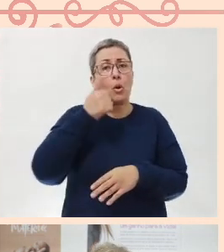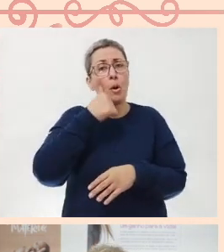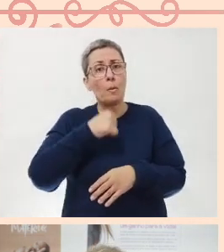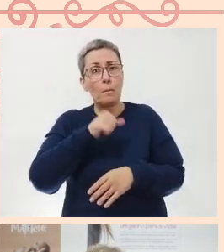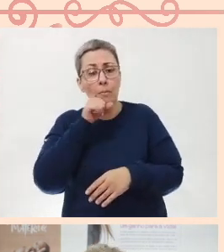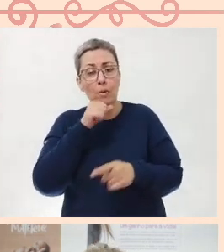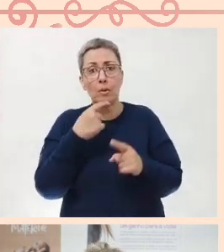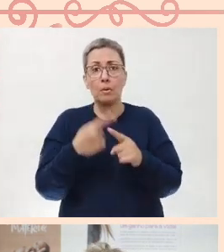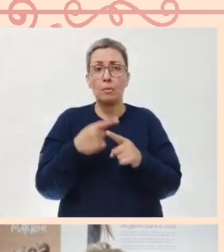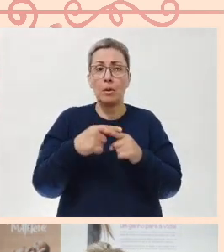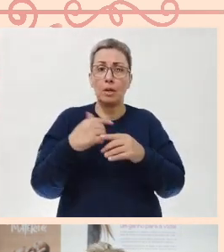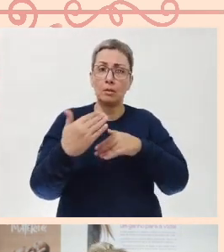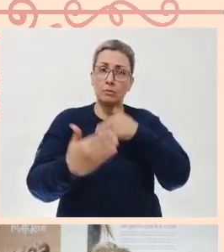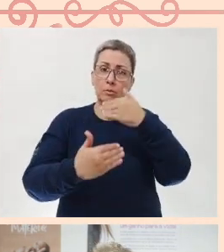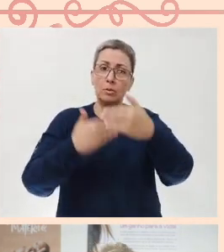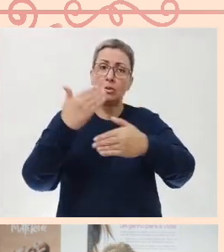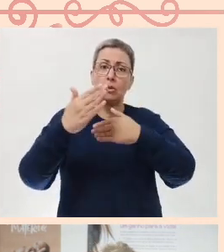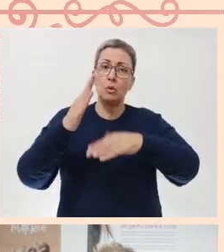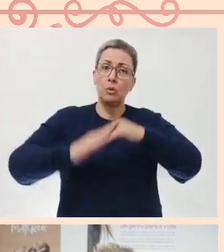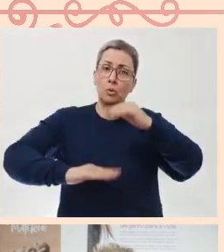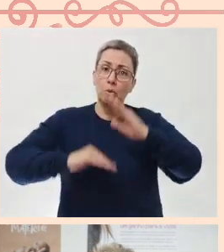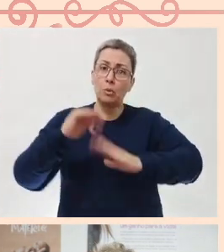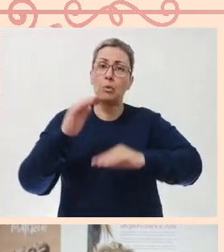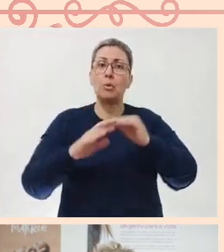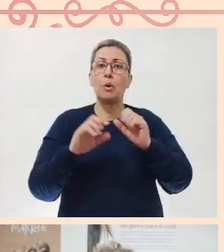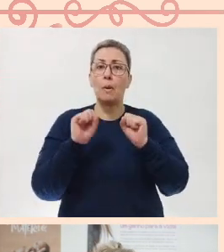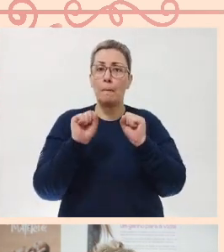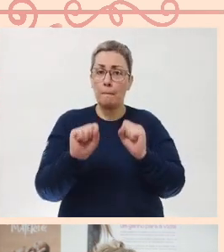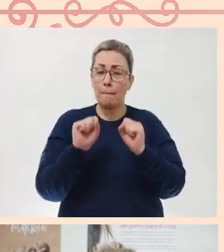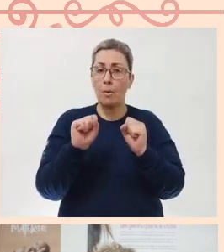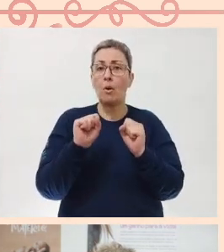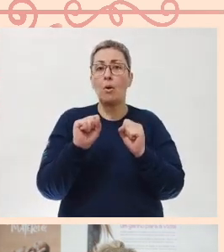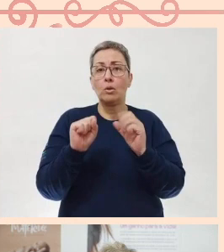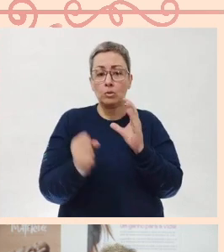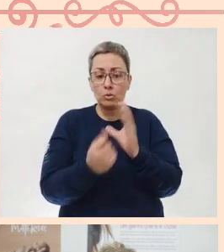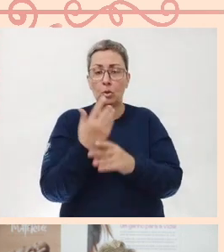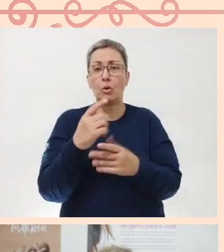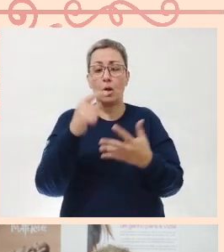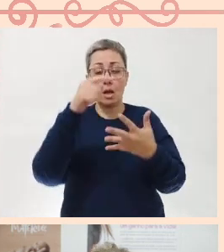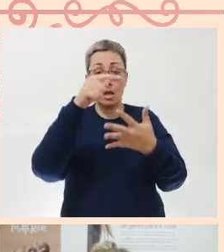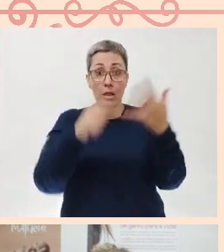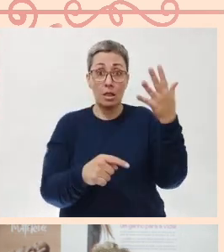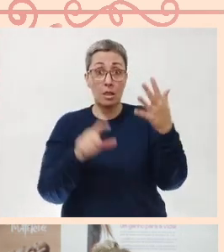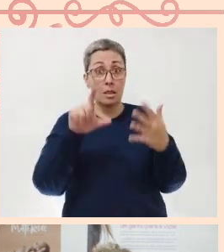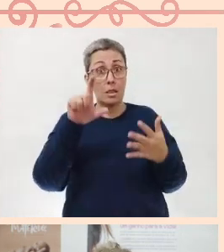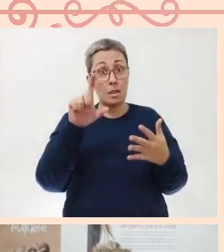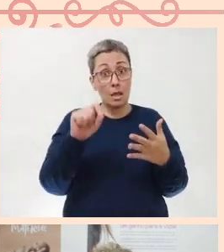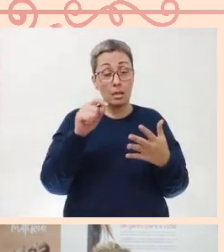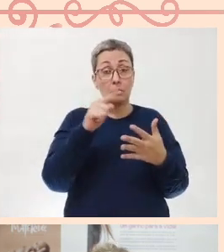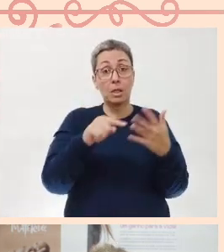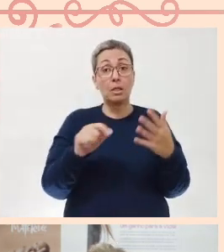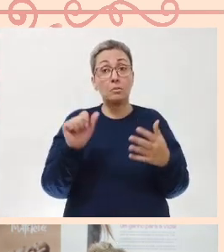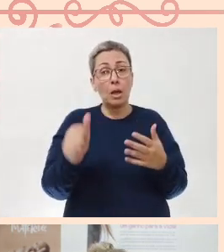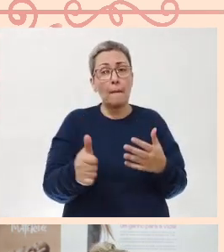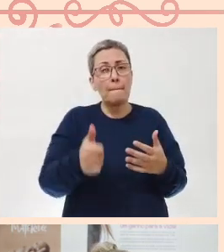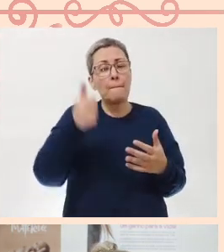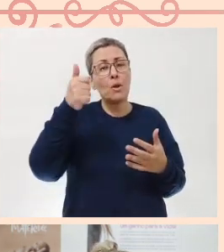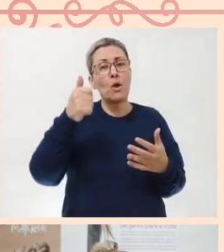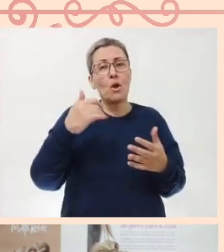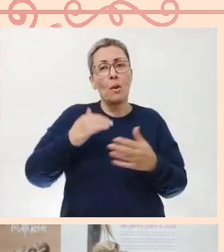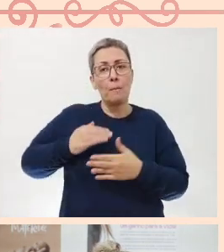protejam o aleitamento materno, para que desenvolvam ações e possam implantar os 10 passos para o sucesso